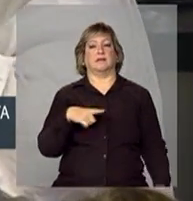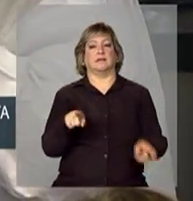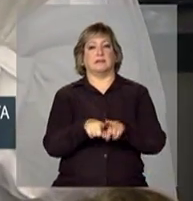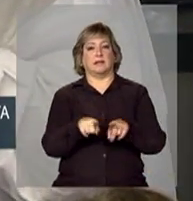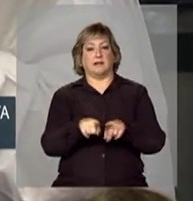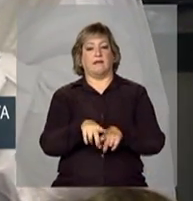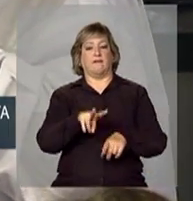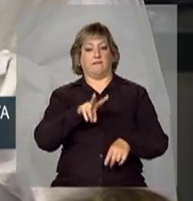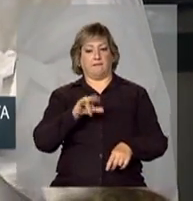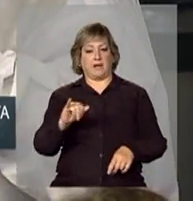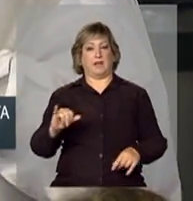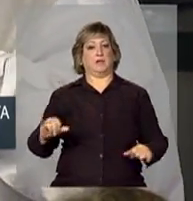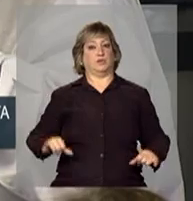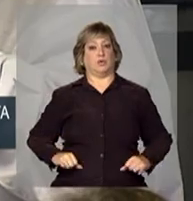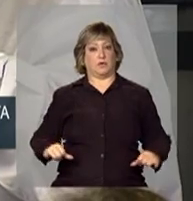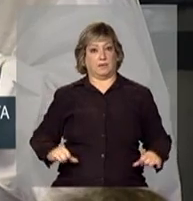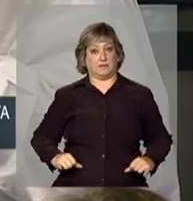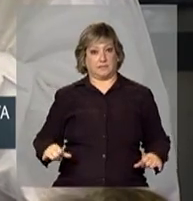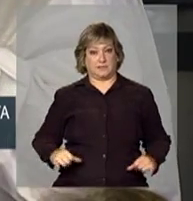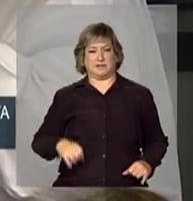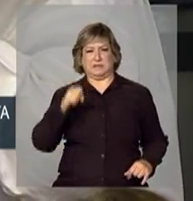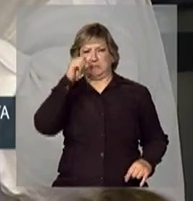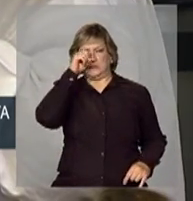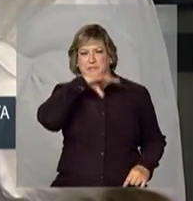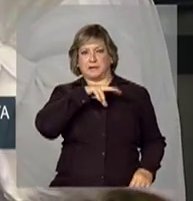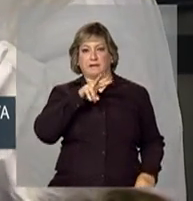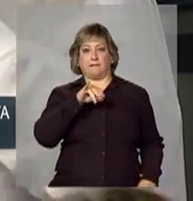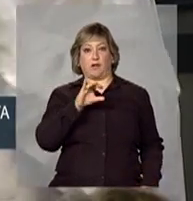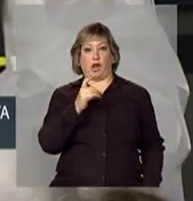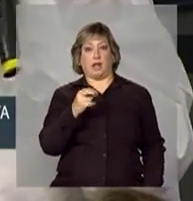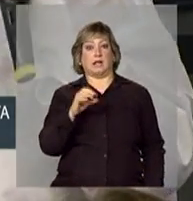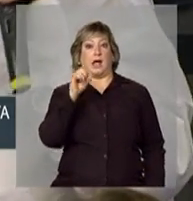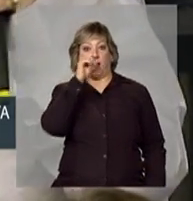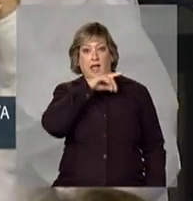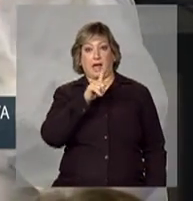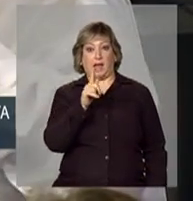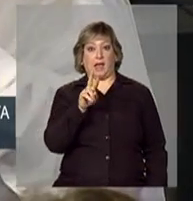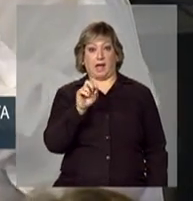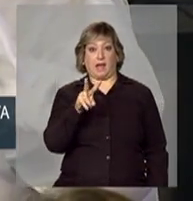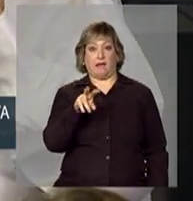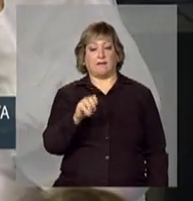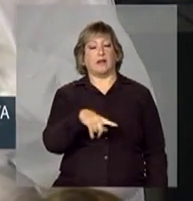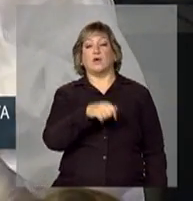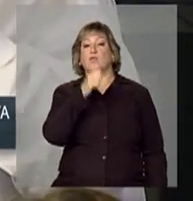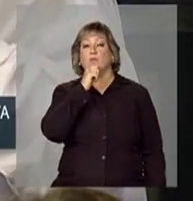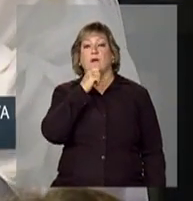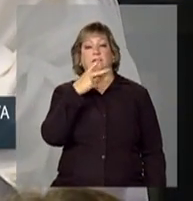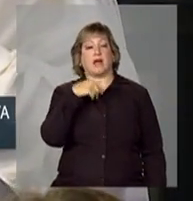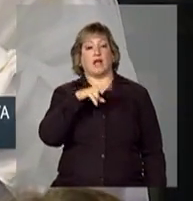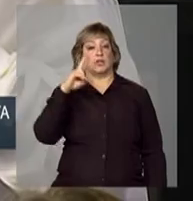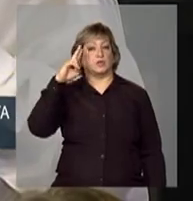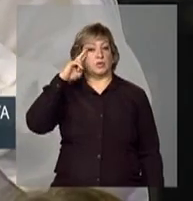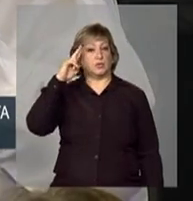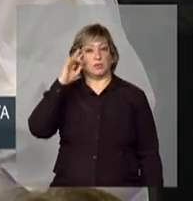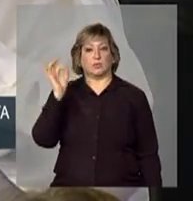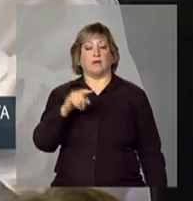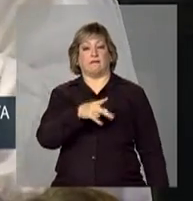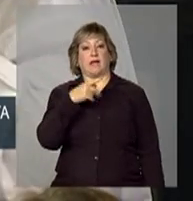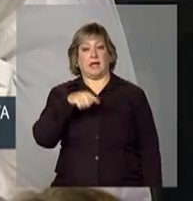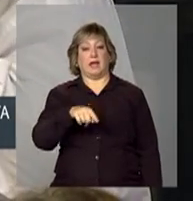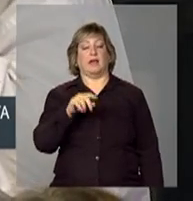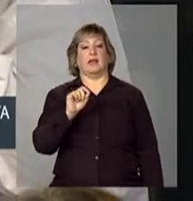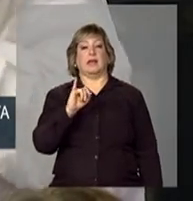vai sofrer graves violências e não diz que ele é soldado e que ele é um infiltrado.